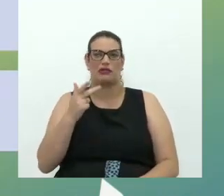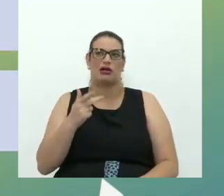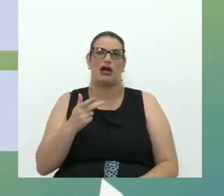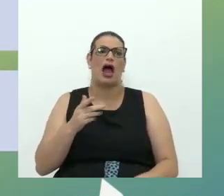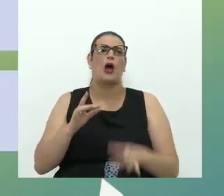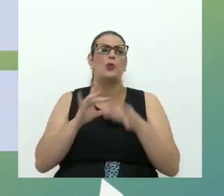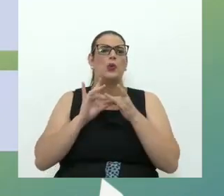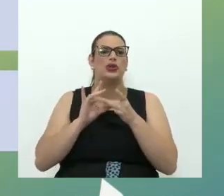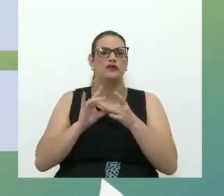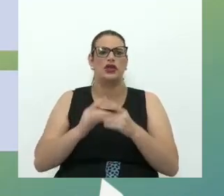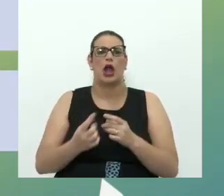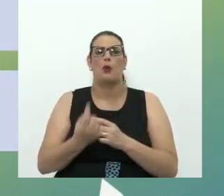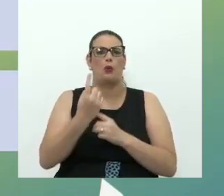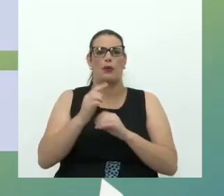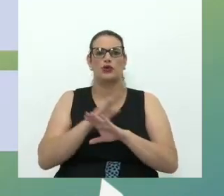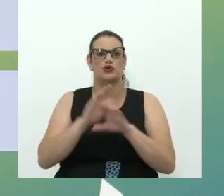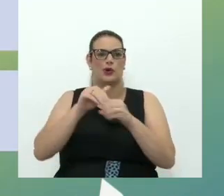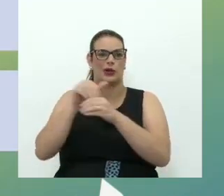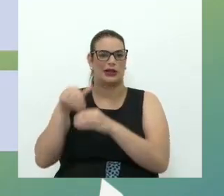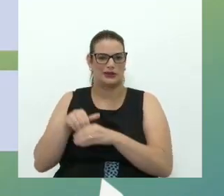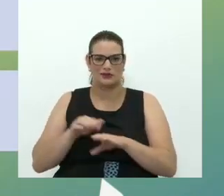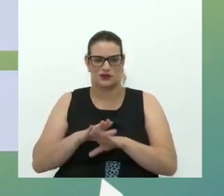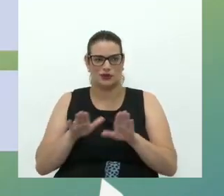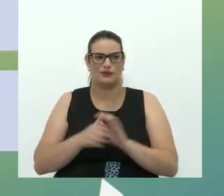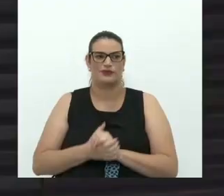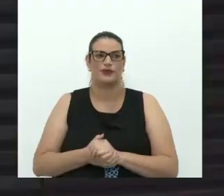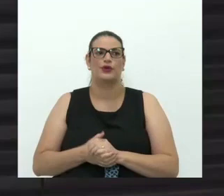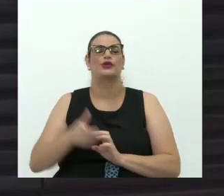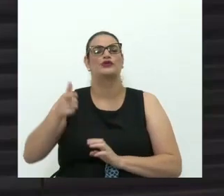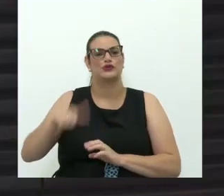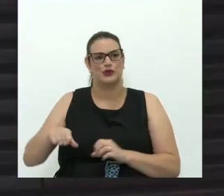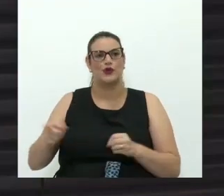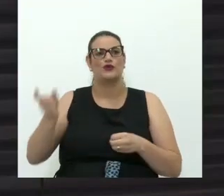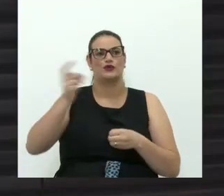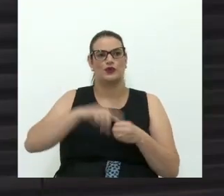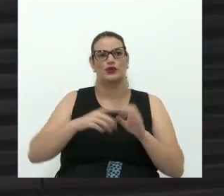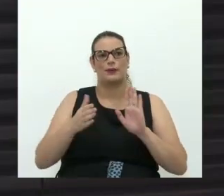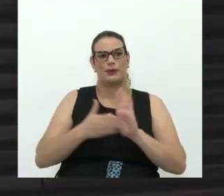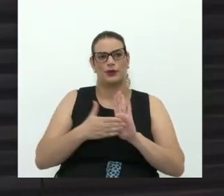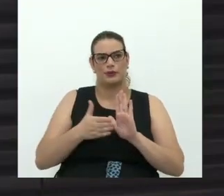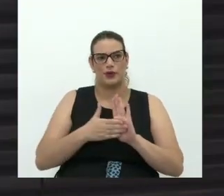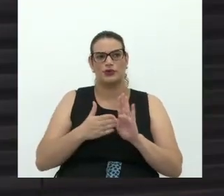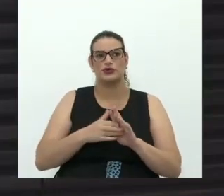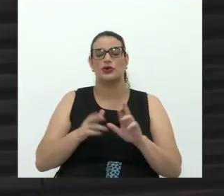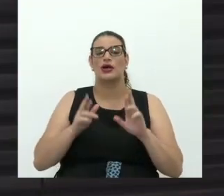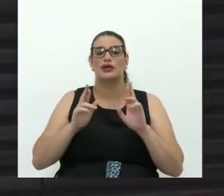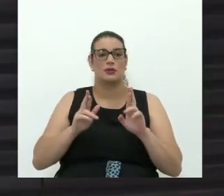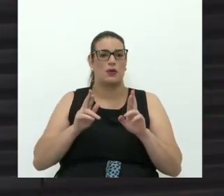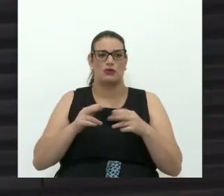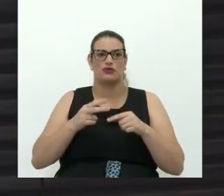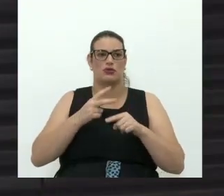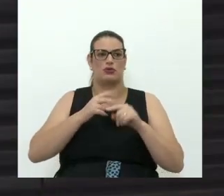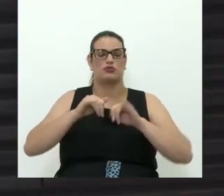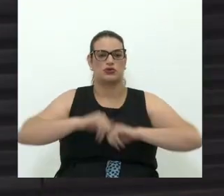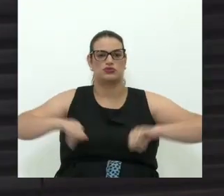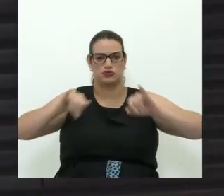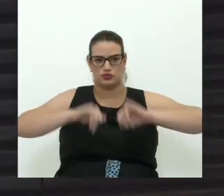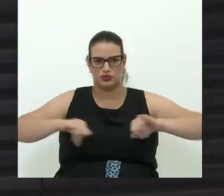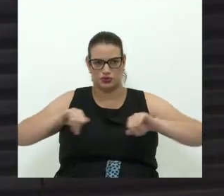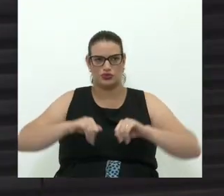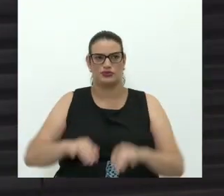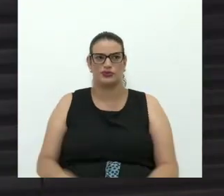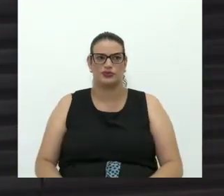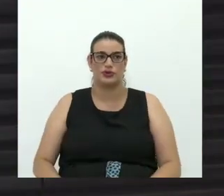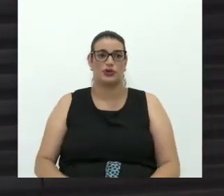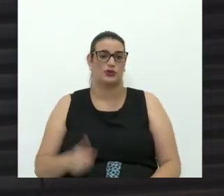eleições né atualmente voltou essa proposta Que bom que não ganhou muita mídia Mas vocês têm o direito de saber